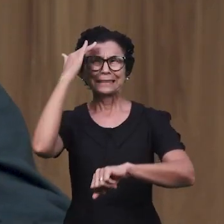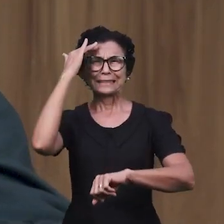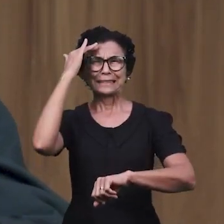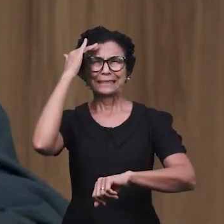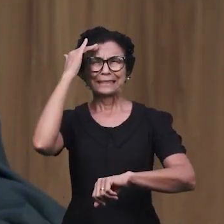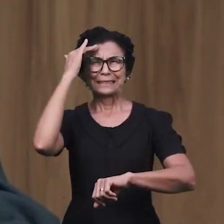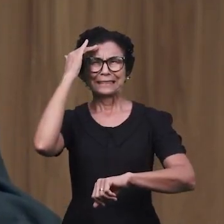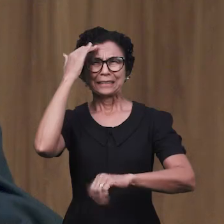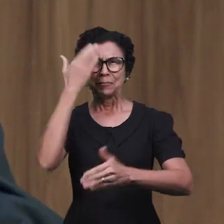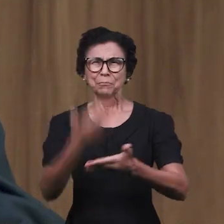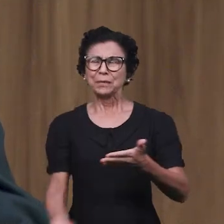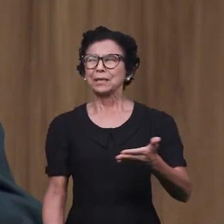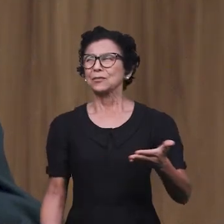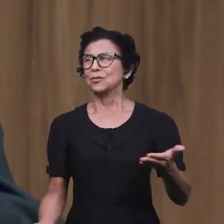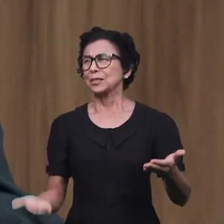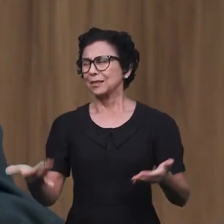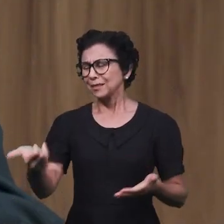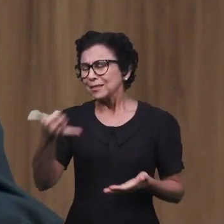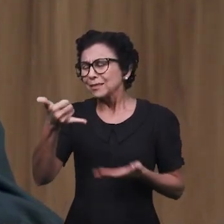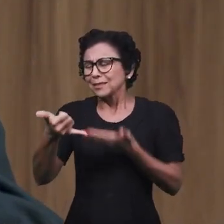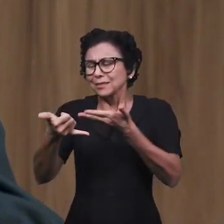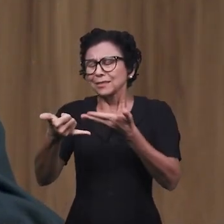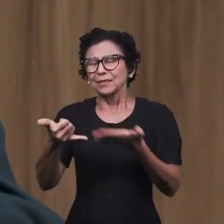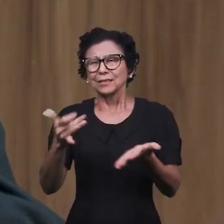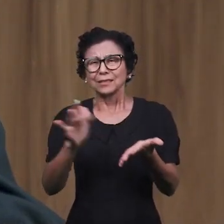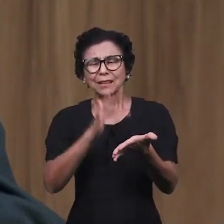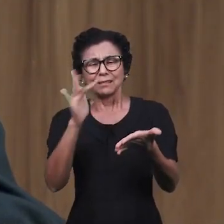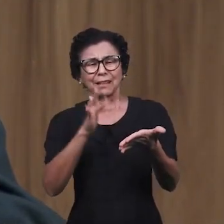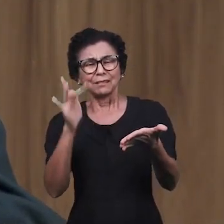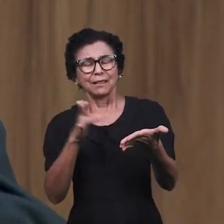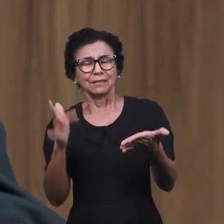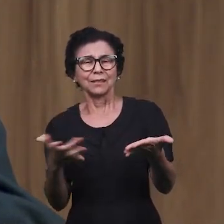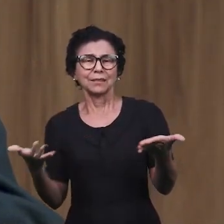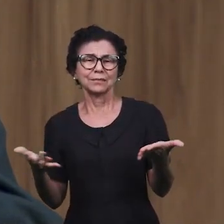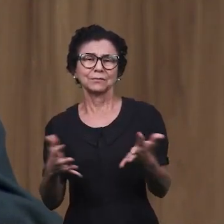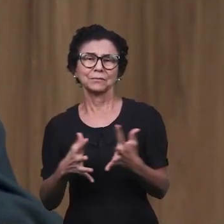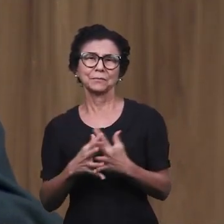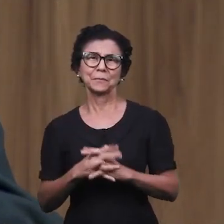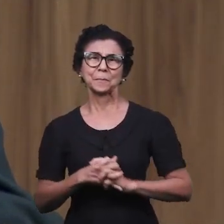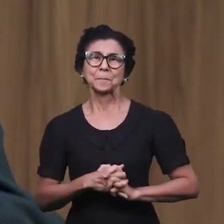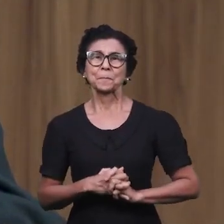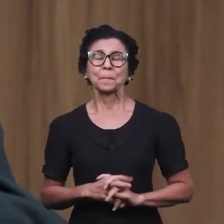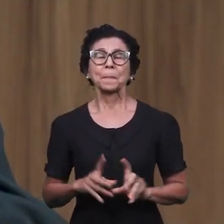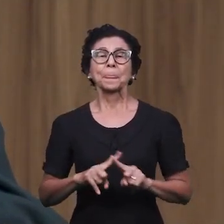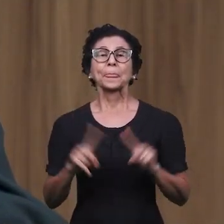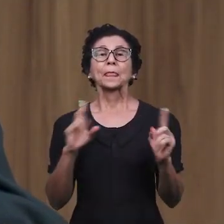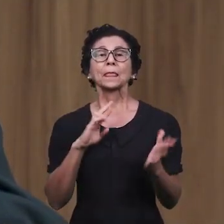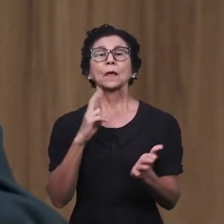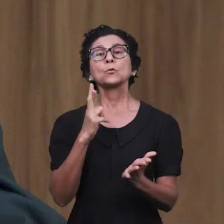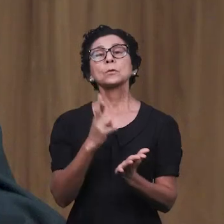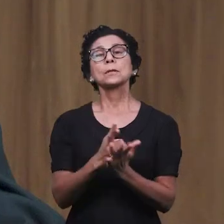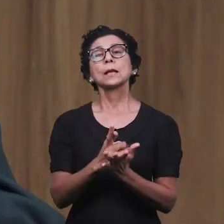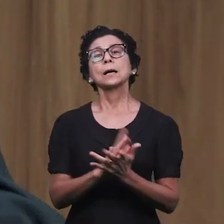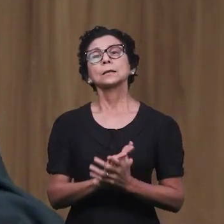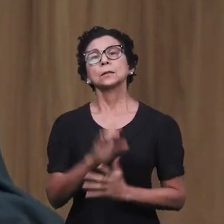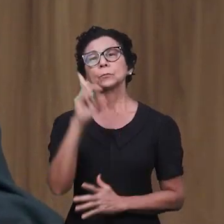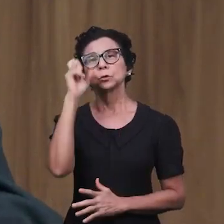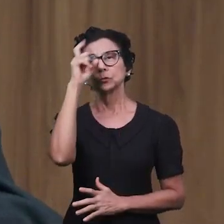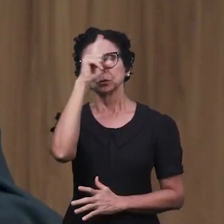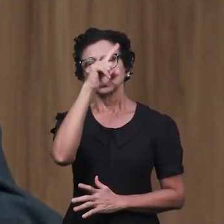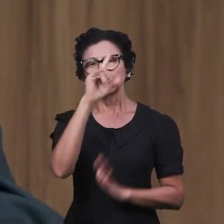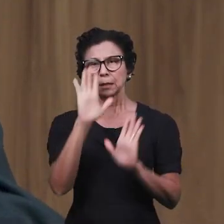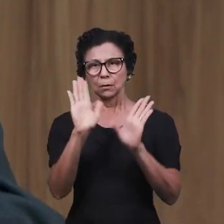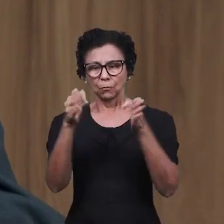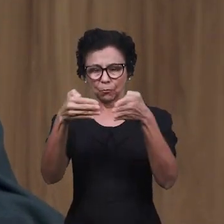você? Conte para nós aqui. E o impacto disso é uma dificuldade, por exemplo, de